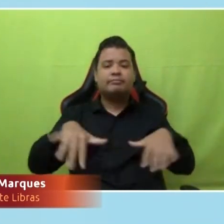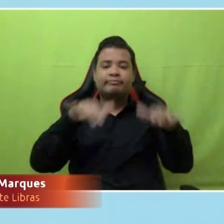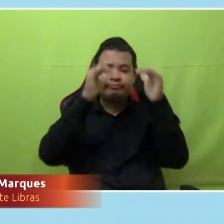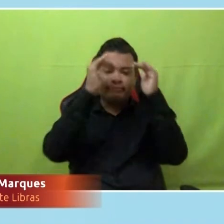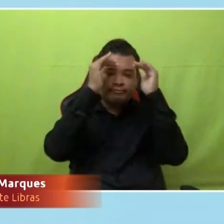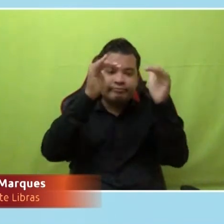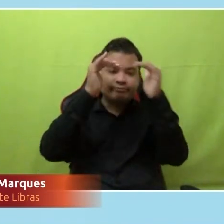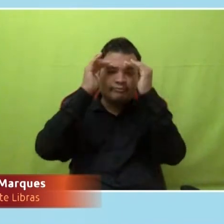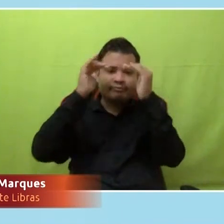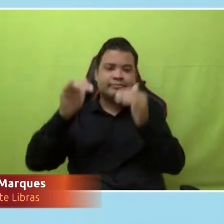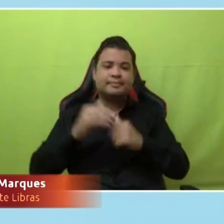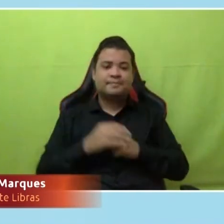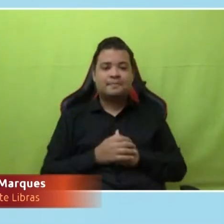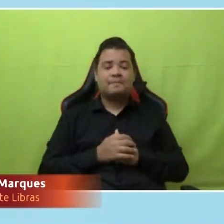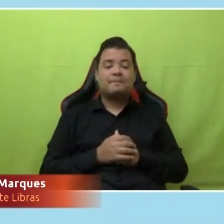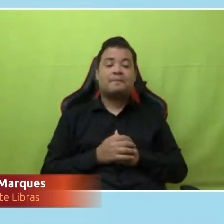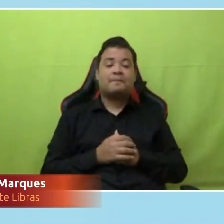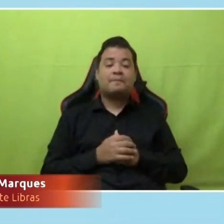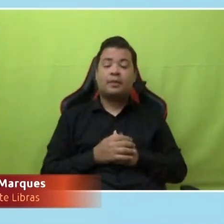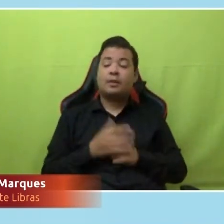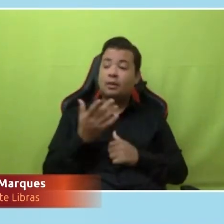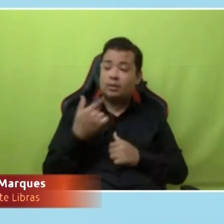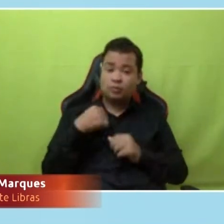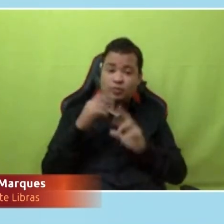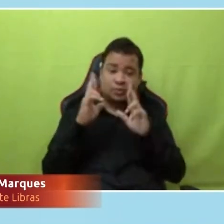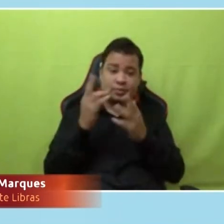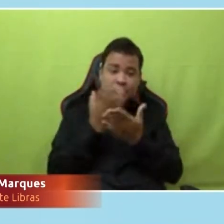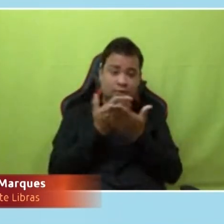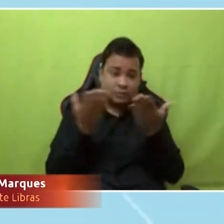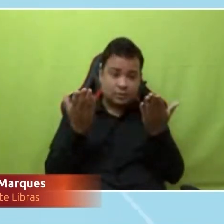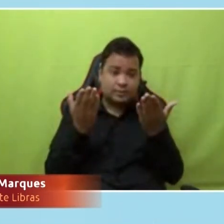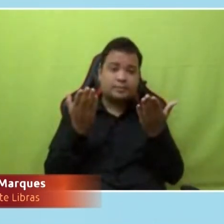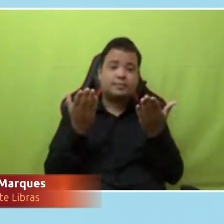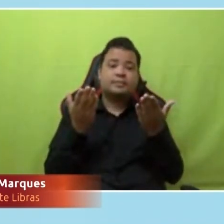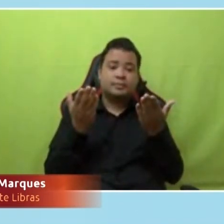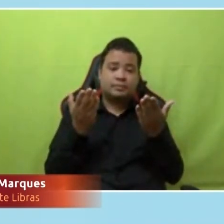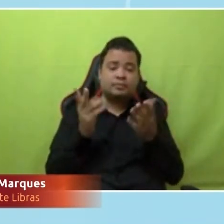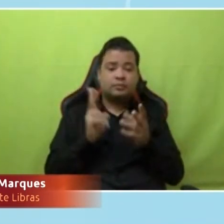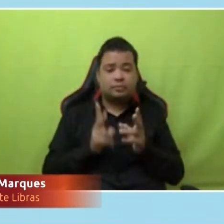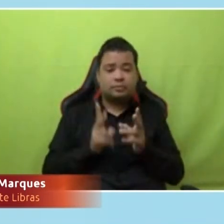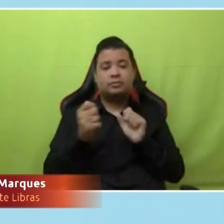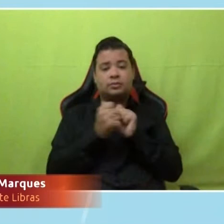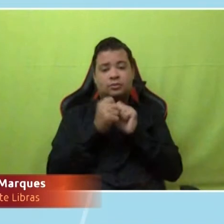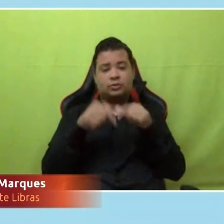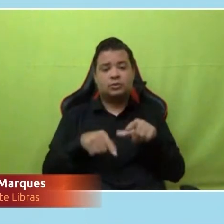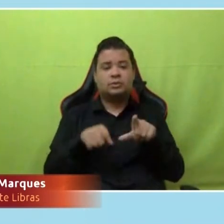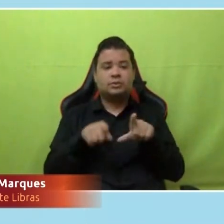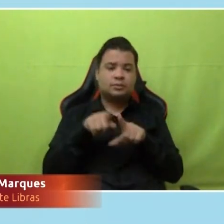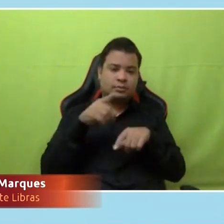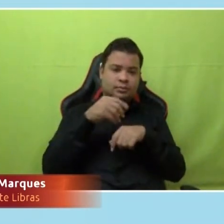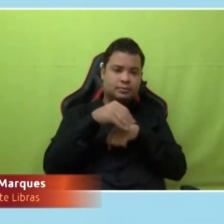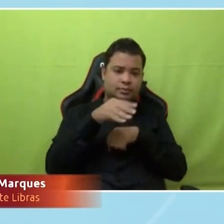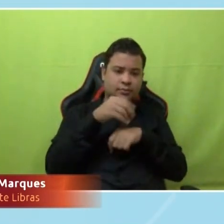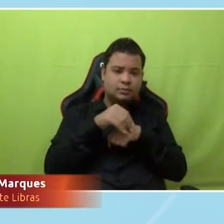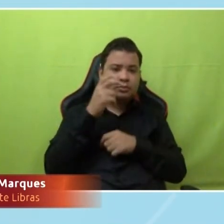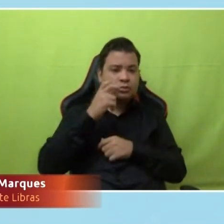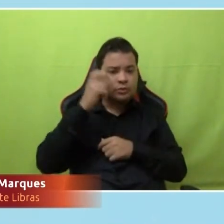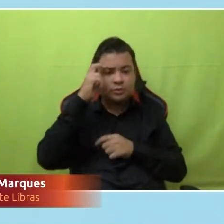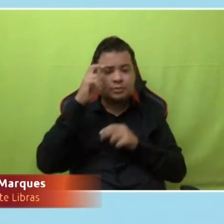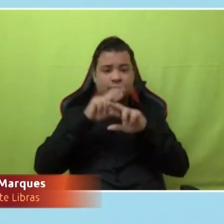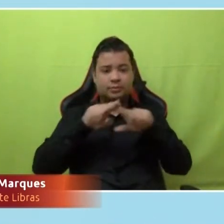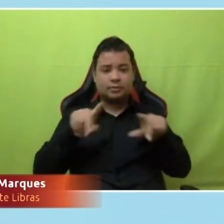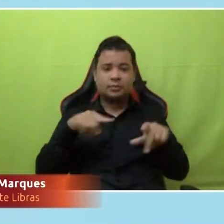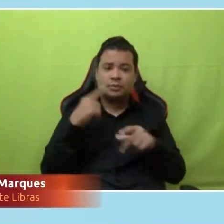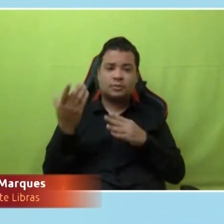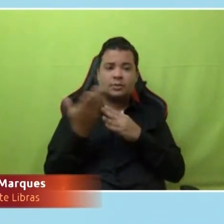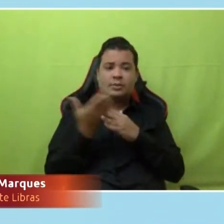Bom, eu espero que você continue com a gente volta para falar sobre eleições, também dar dicas culturais. Nosso intervalo é bem rapidinho, a